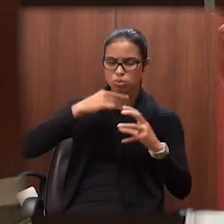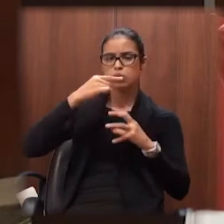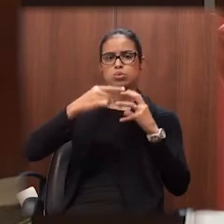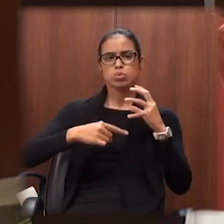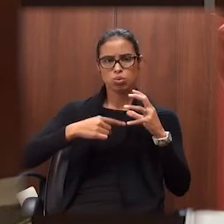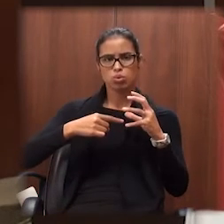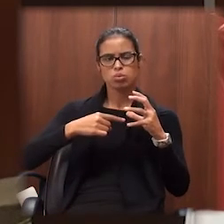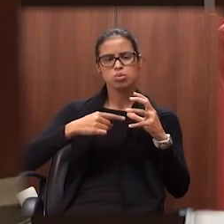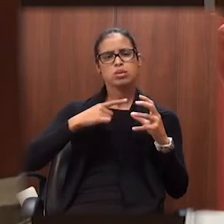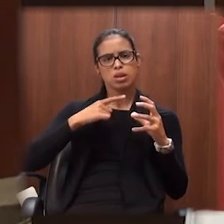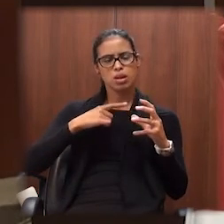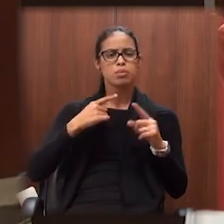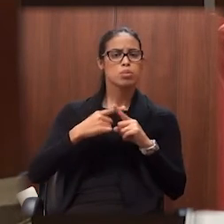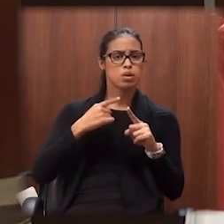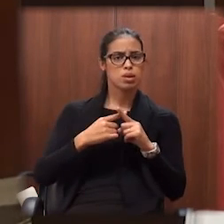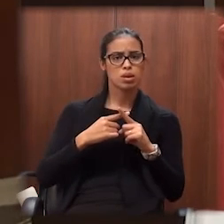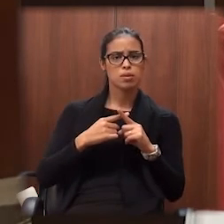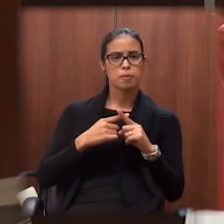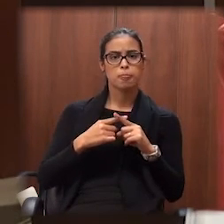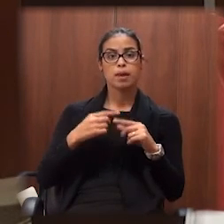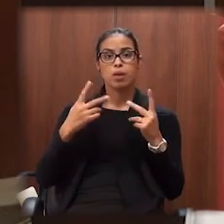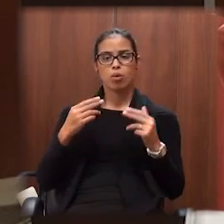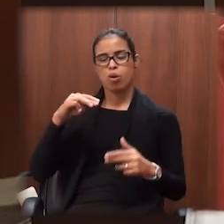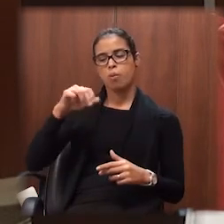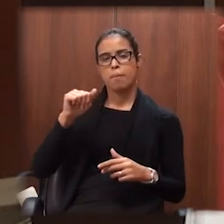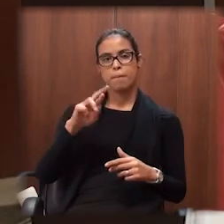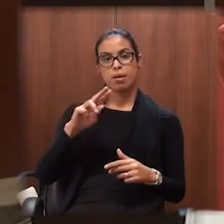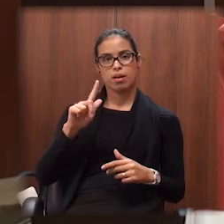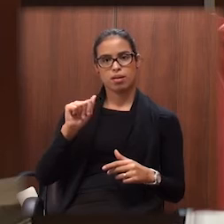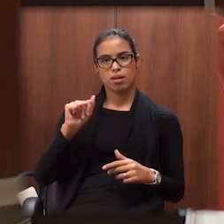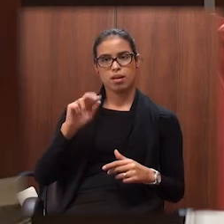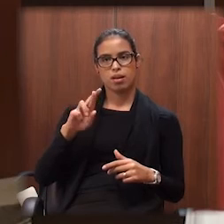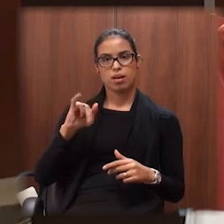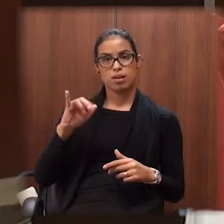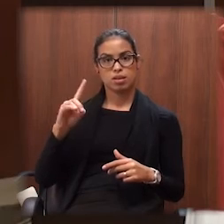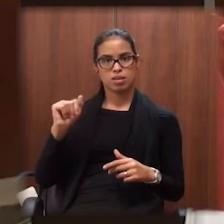que significa dizer o que Margarida Genevois lembrou,